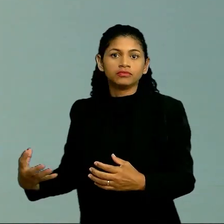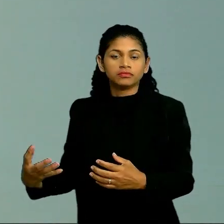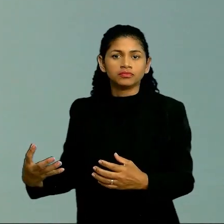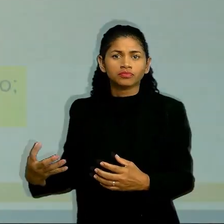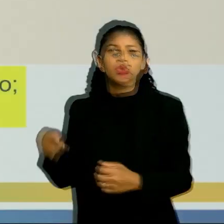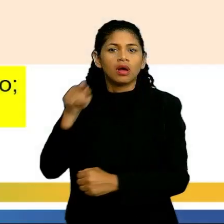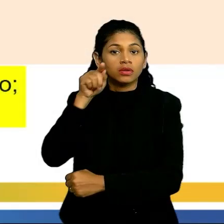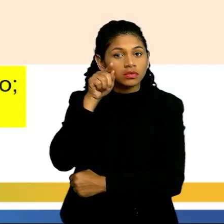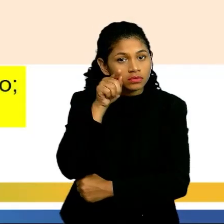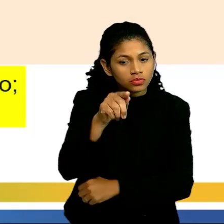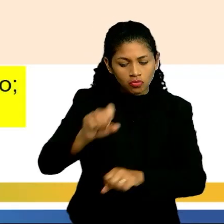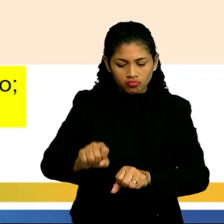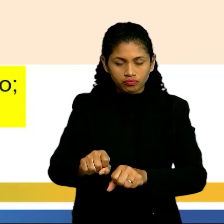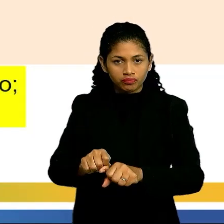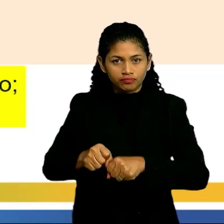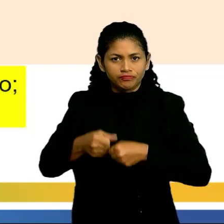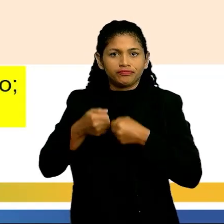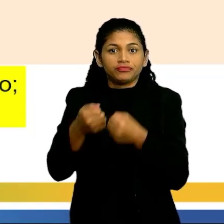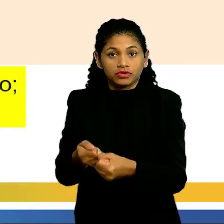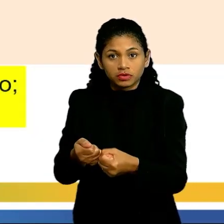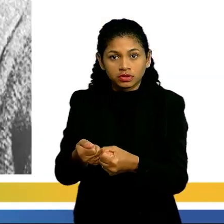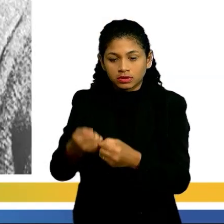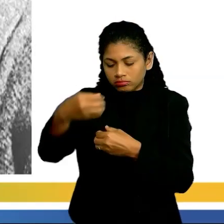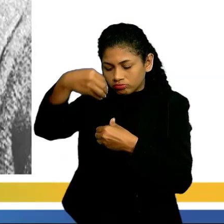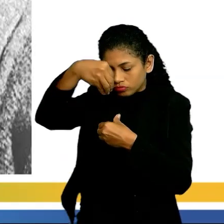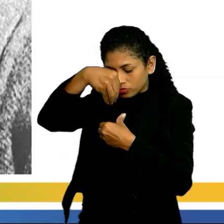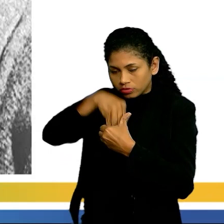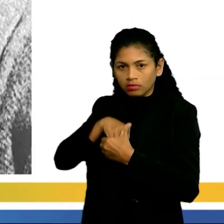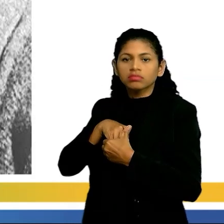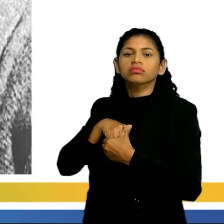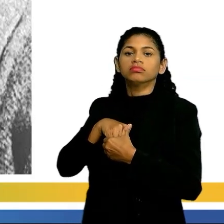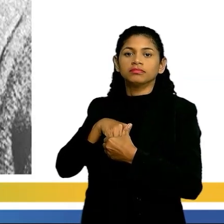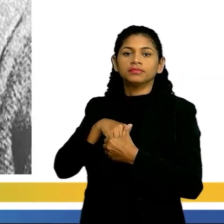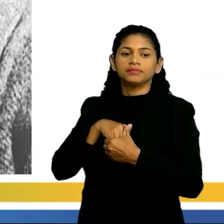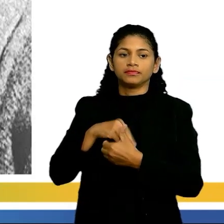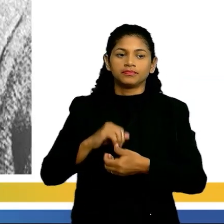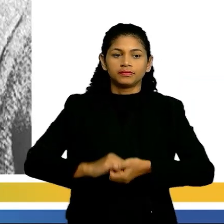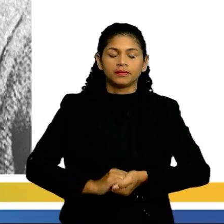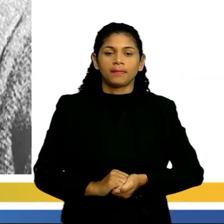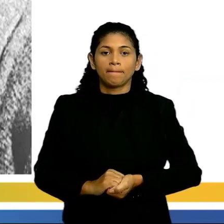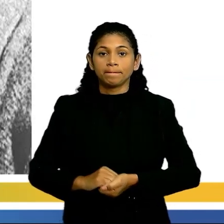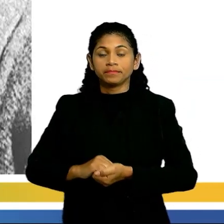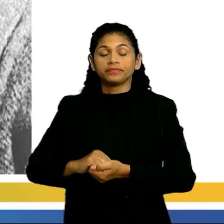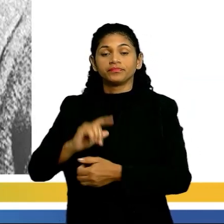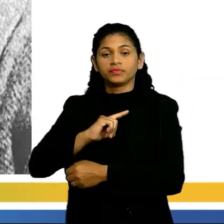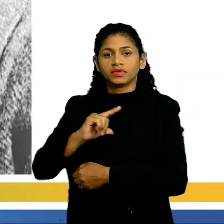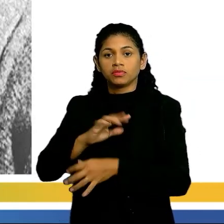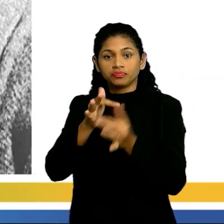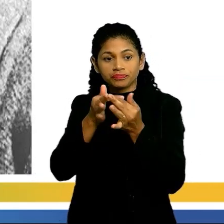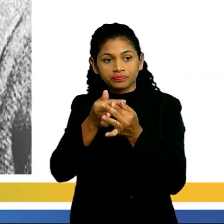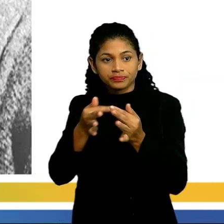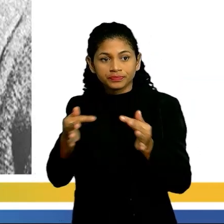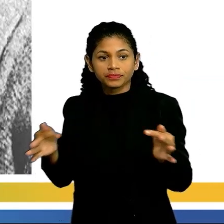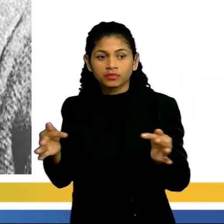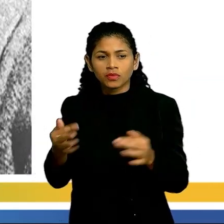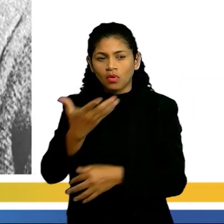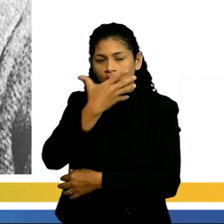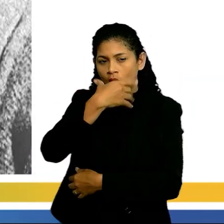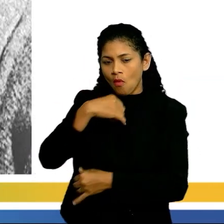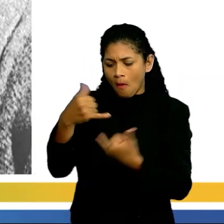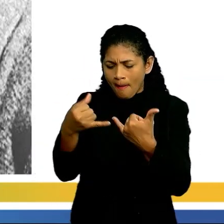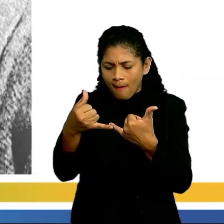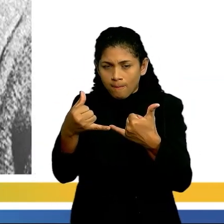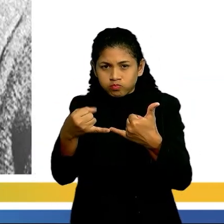força deve vir de você. Bom, então nós temos aí uma frase. O homem é uma corda, é um